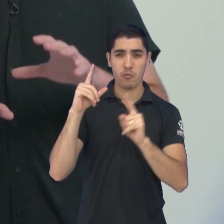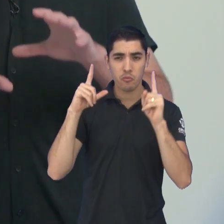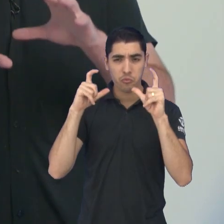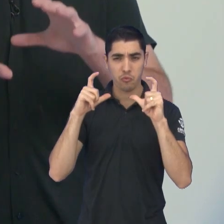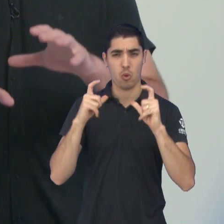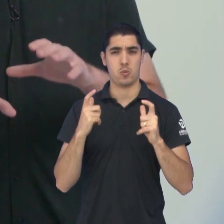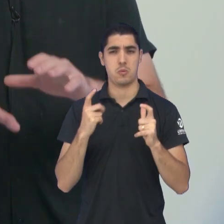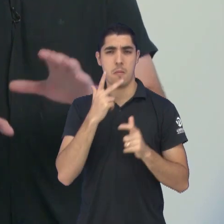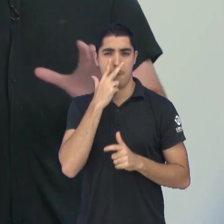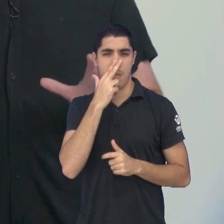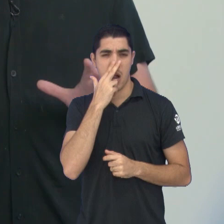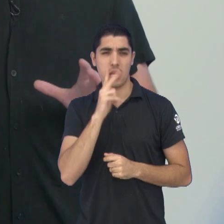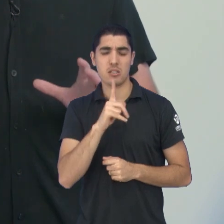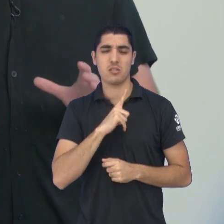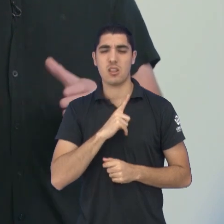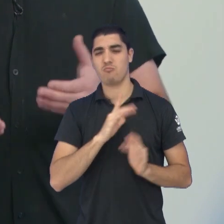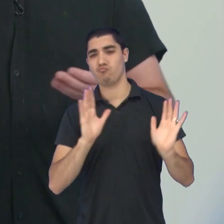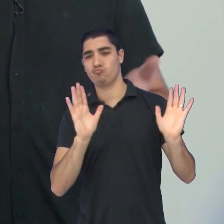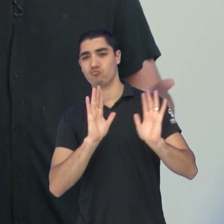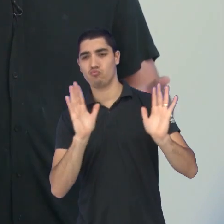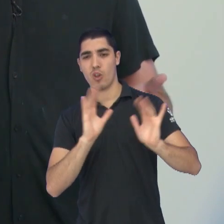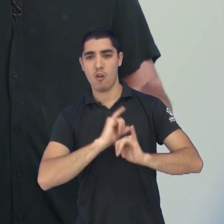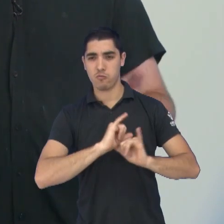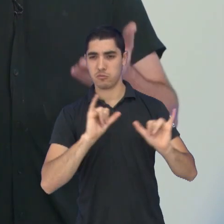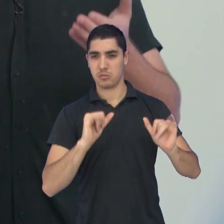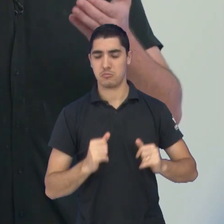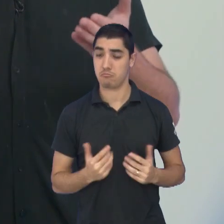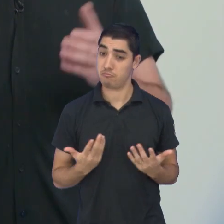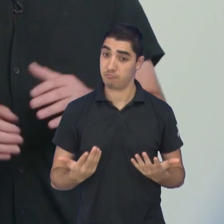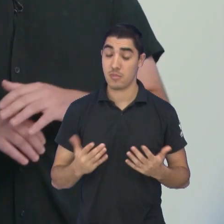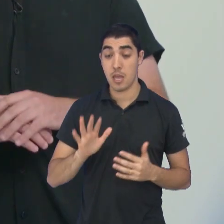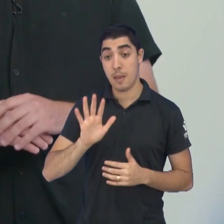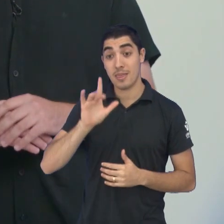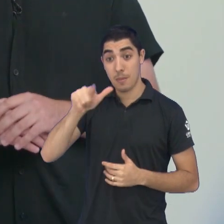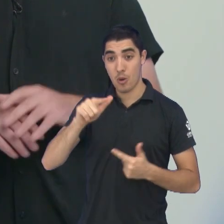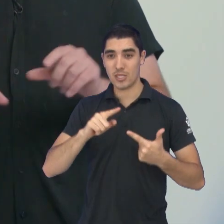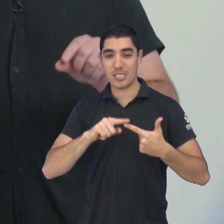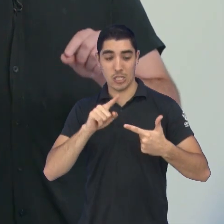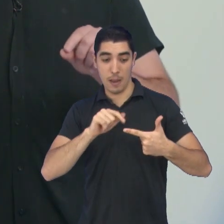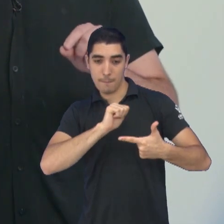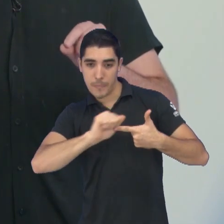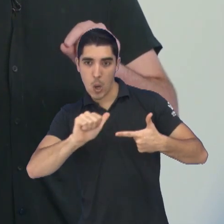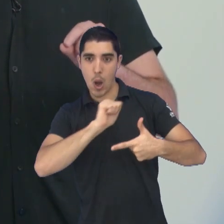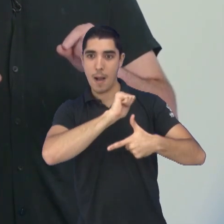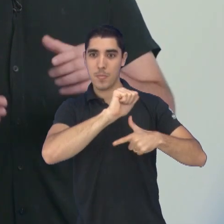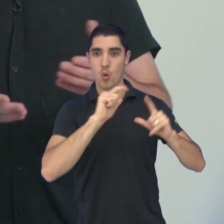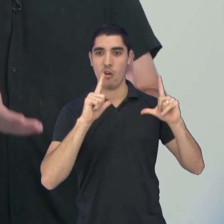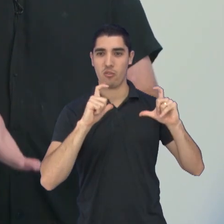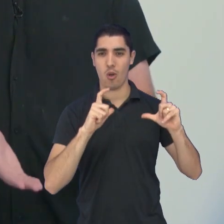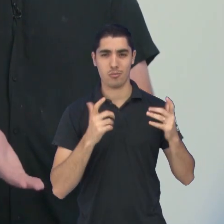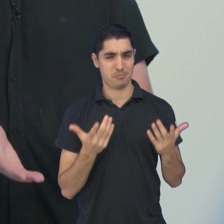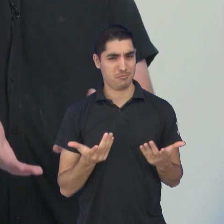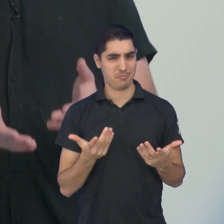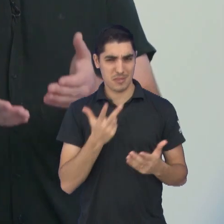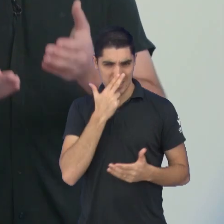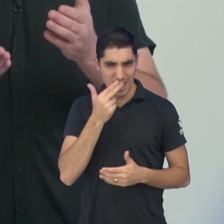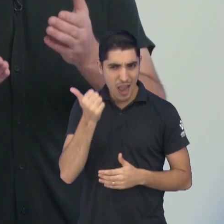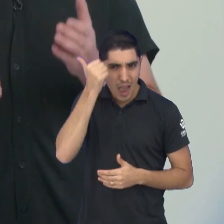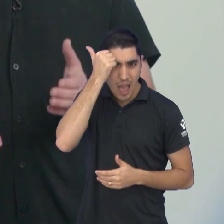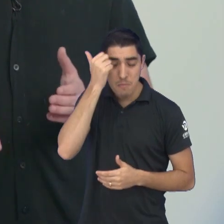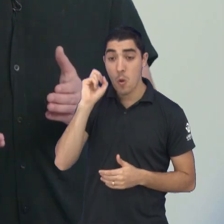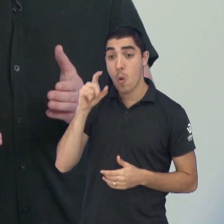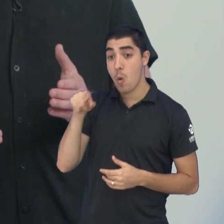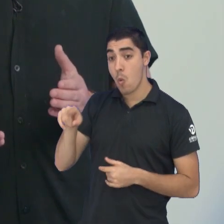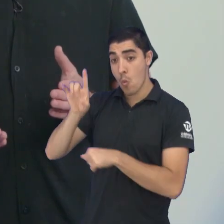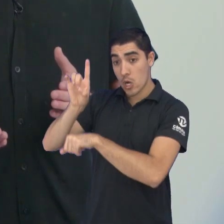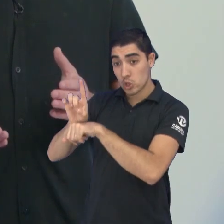de despedida nas redes sociais. Mas depois eles apagaram. Será que se arrependeram ou a diretoria tem planos